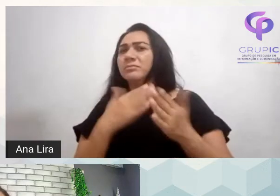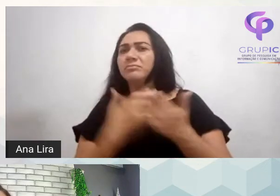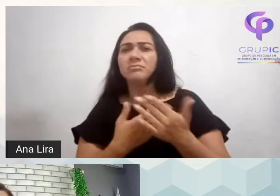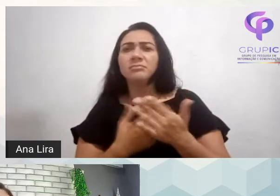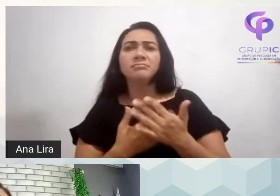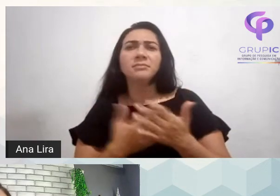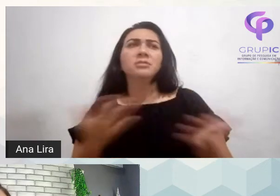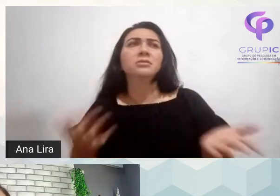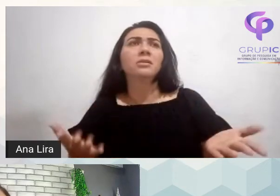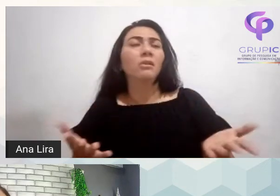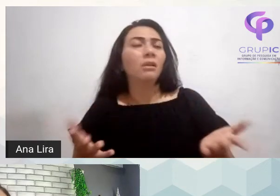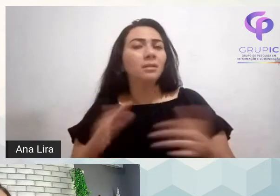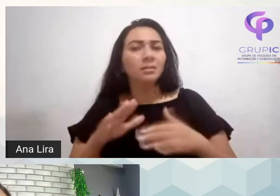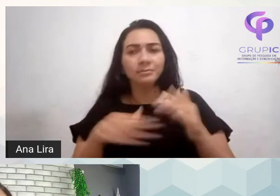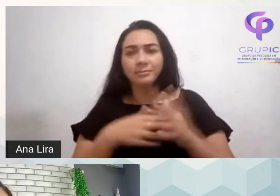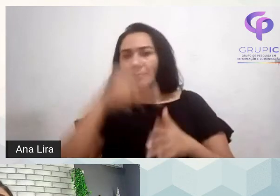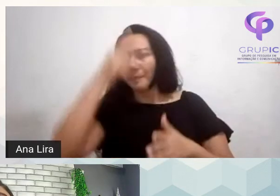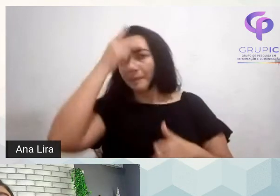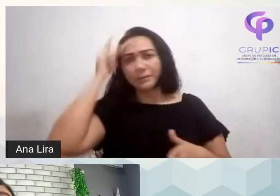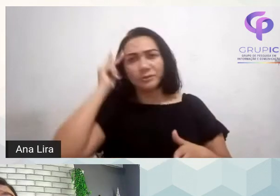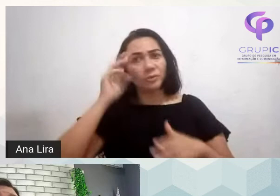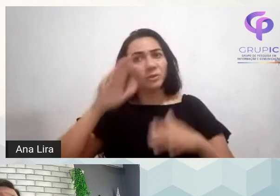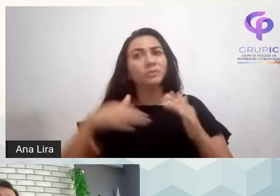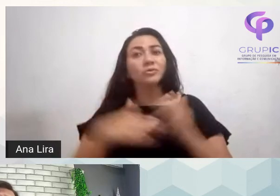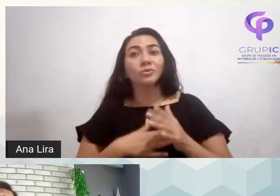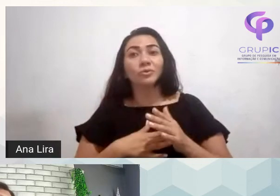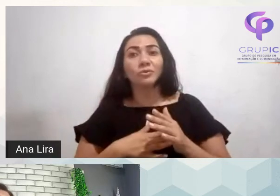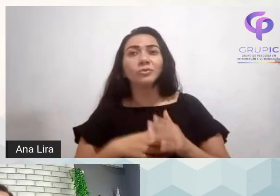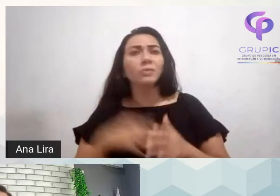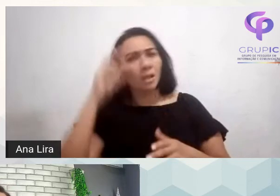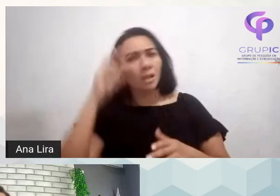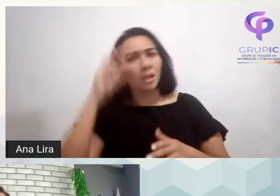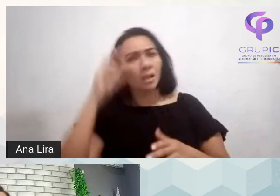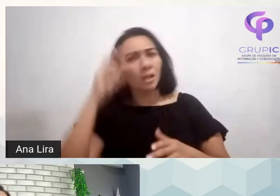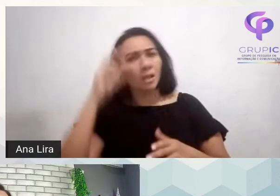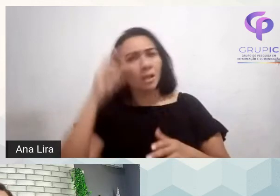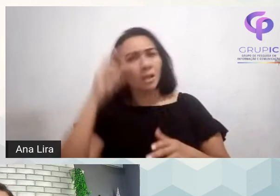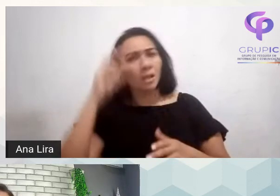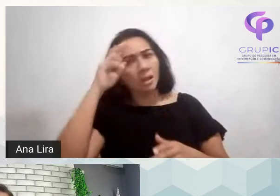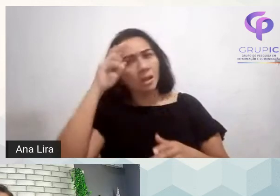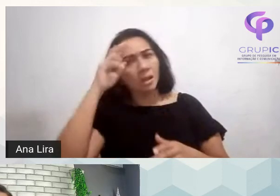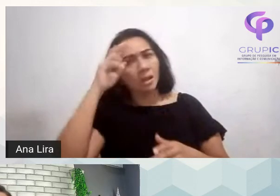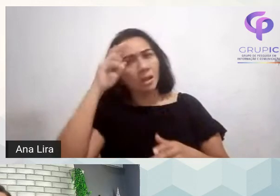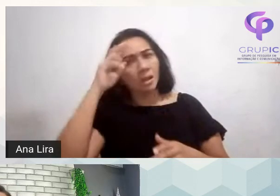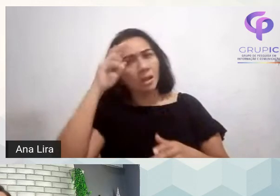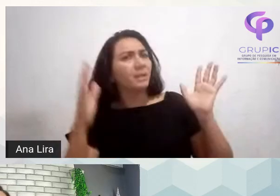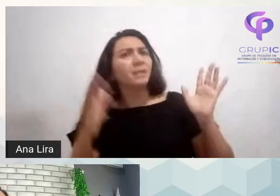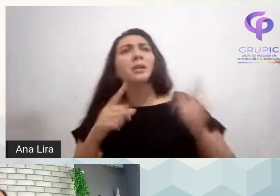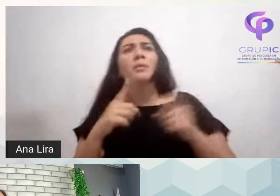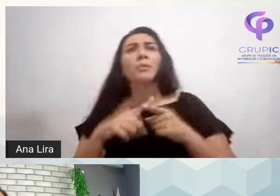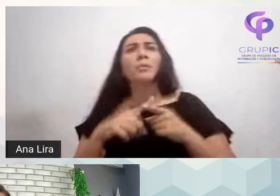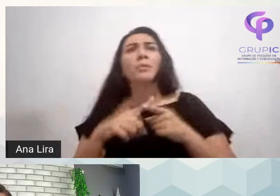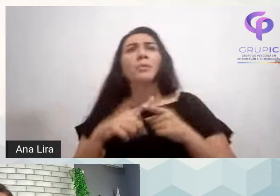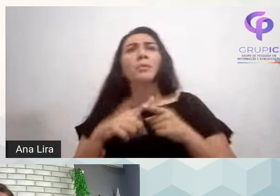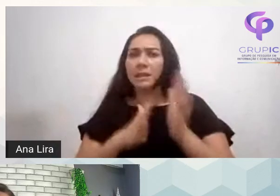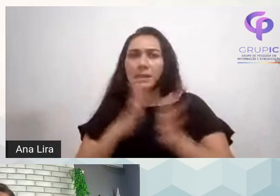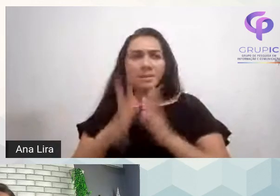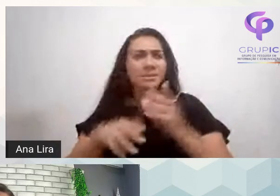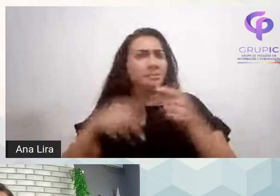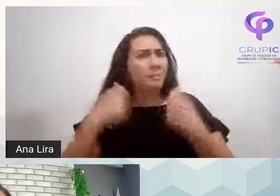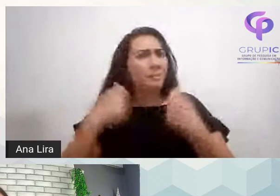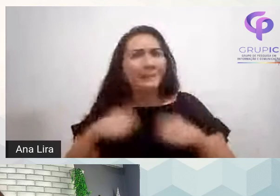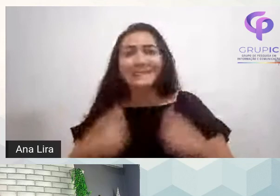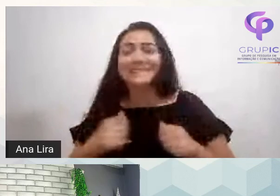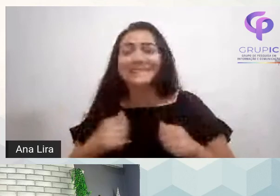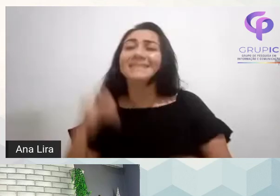te dei parabéns quando tu falaste que a disciplina Libras é obrigatória. Infelizmente, na nossa faculdade,